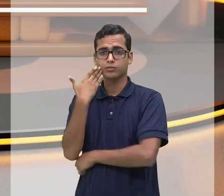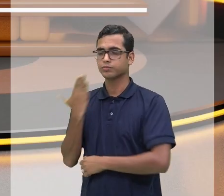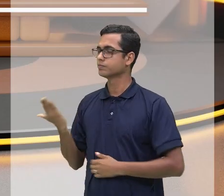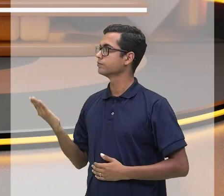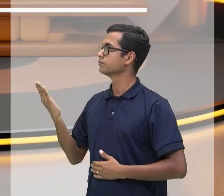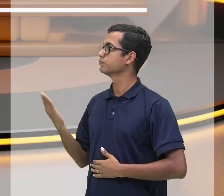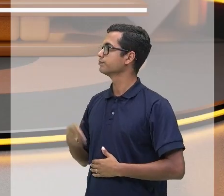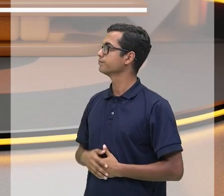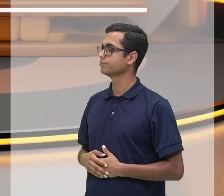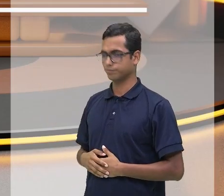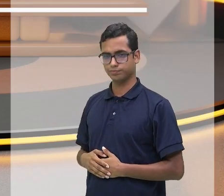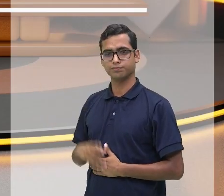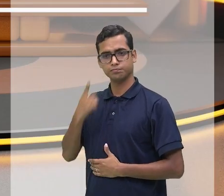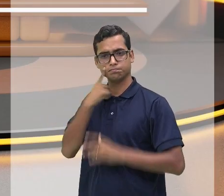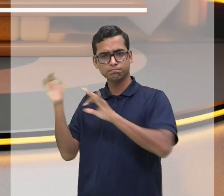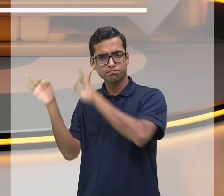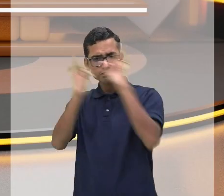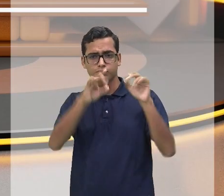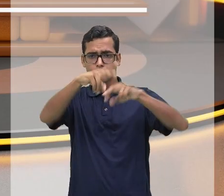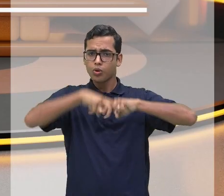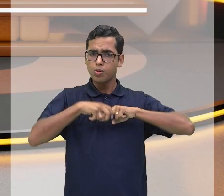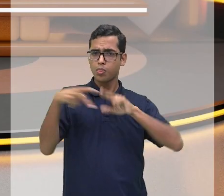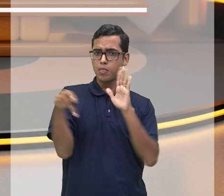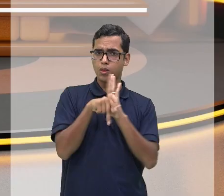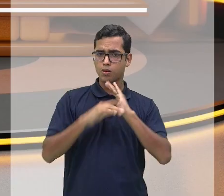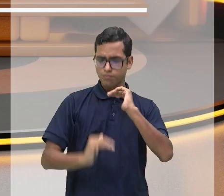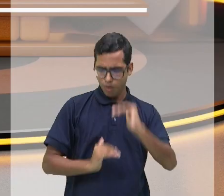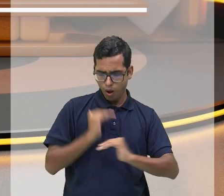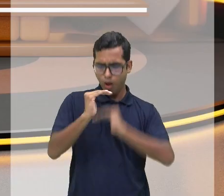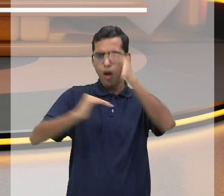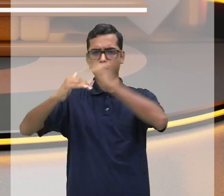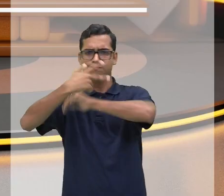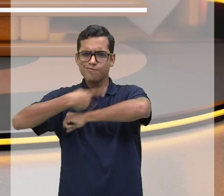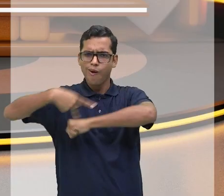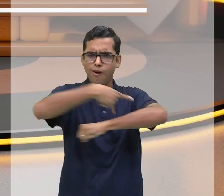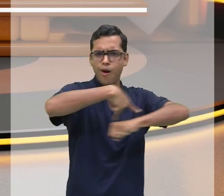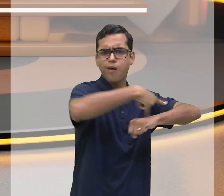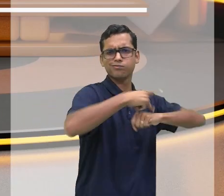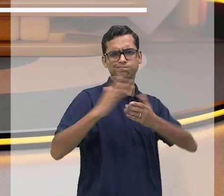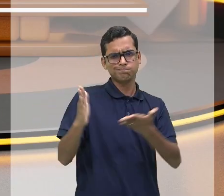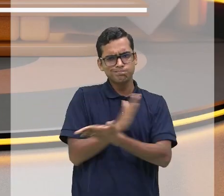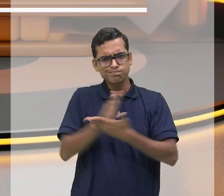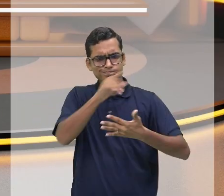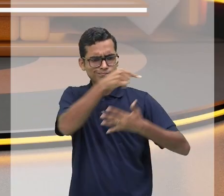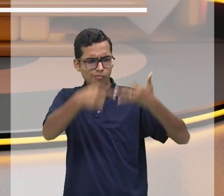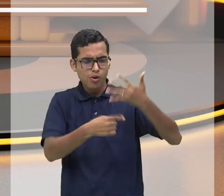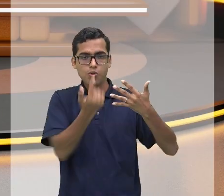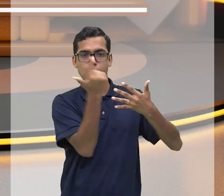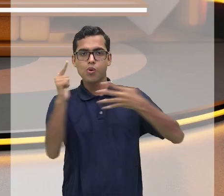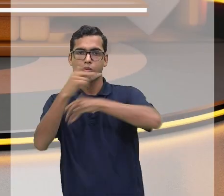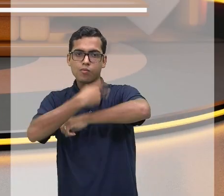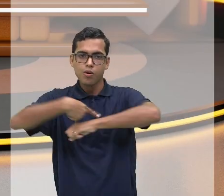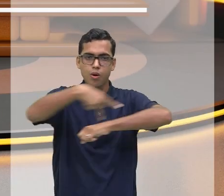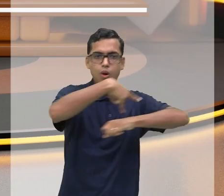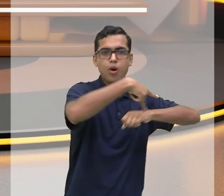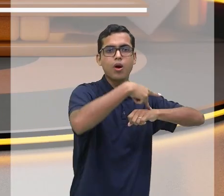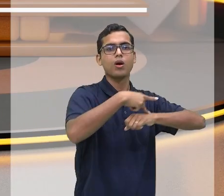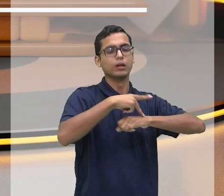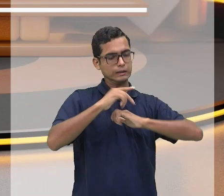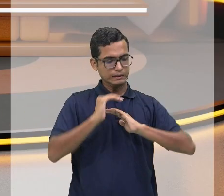se destacando por ter o desenvolvimento de alguns países, né, e outros que ainda estão na fase